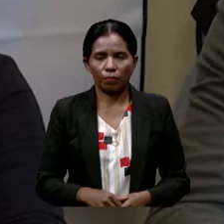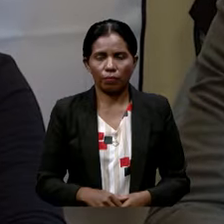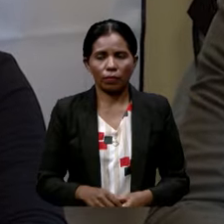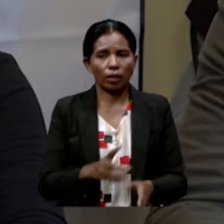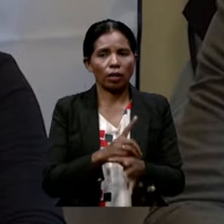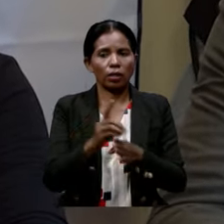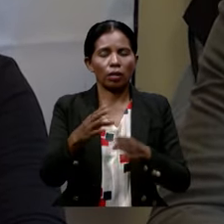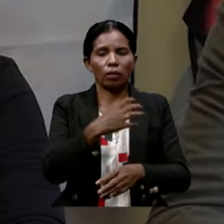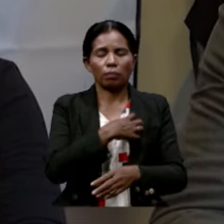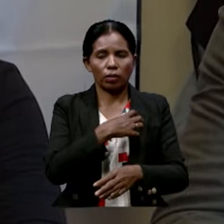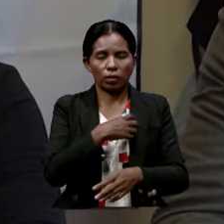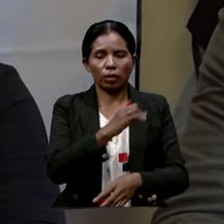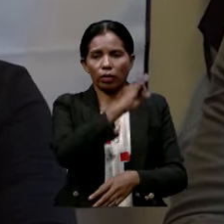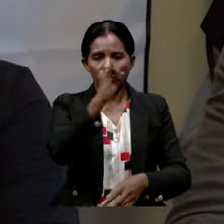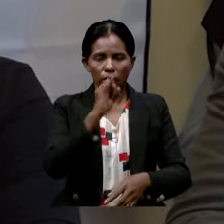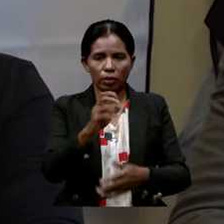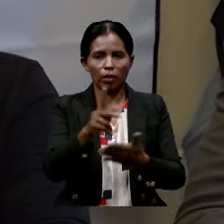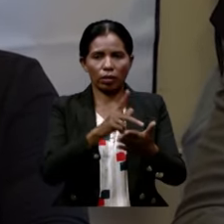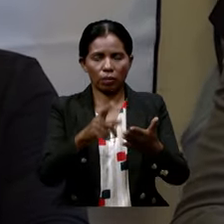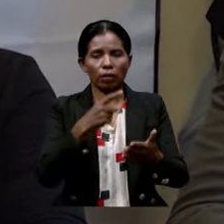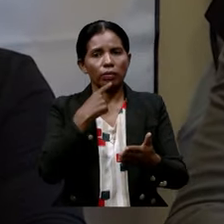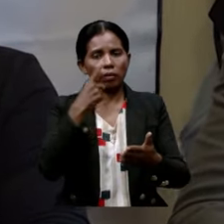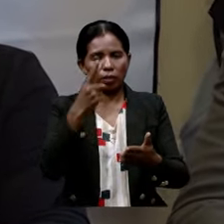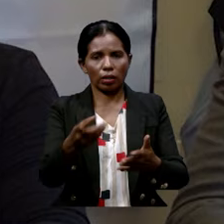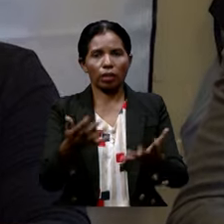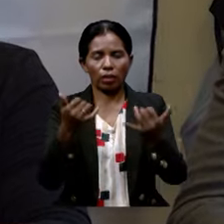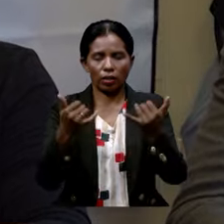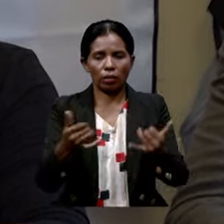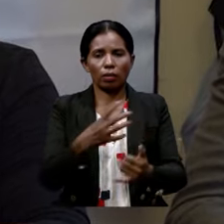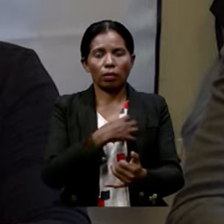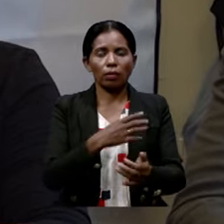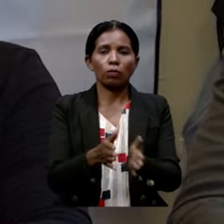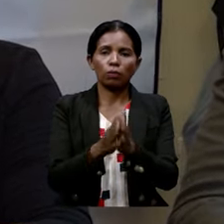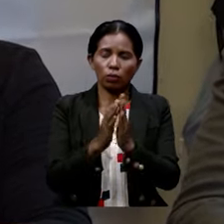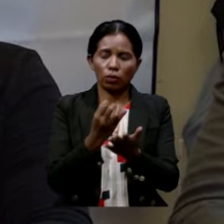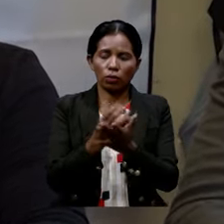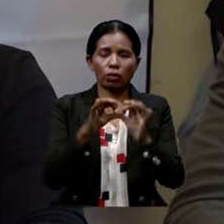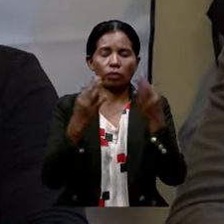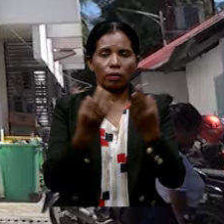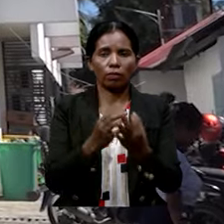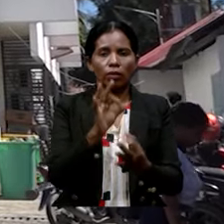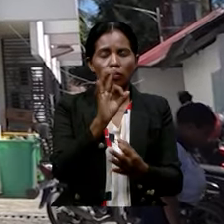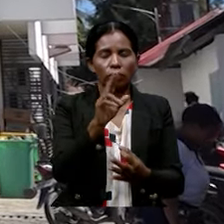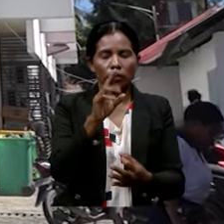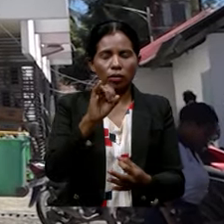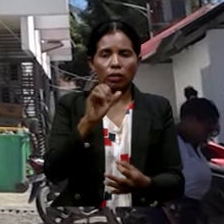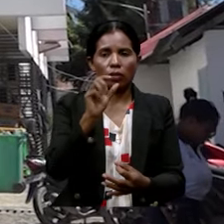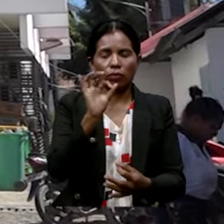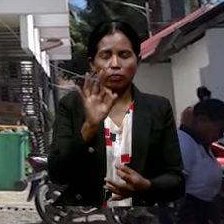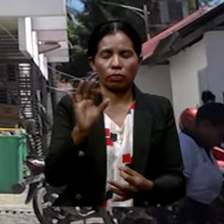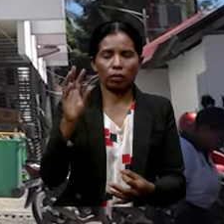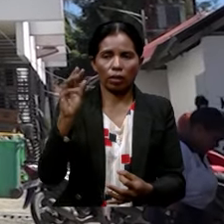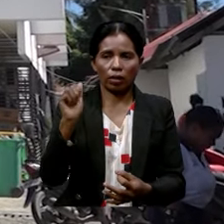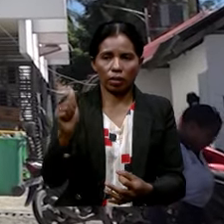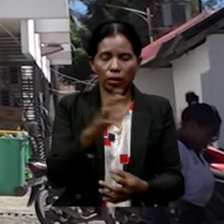Diretor Polícia Científica e Investigação Criminal HTT, quando abanha membro na Behus Osam a família fugitivo Arnolfo Tevesne, aplica